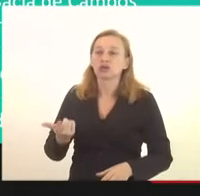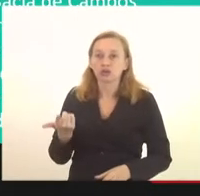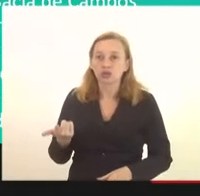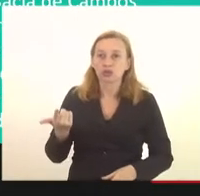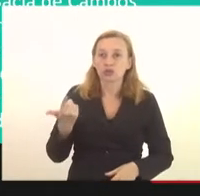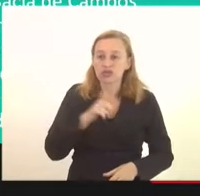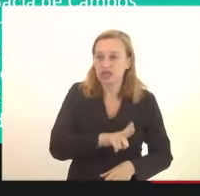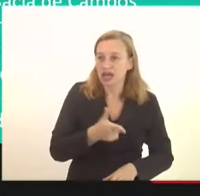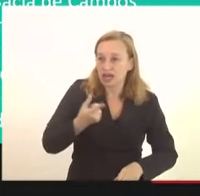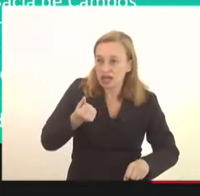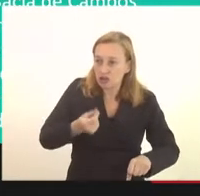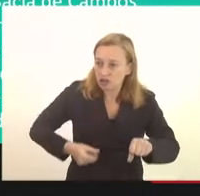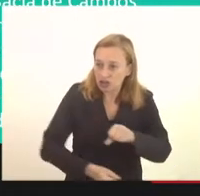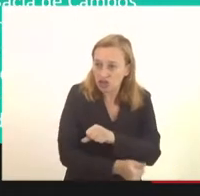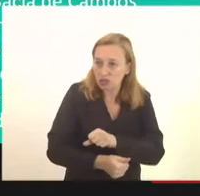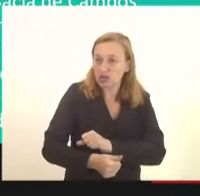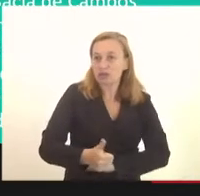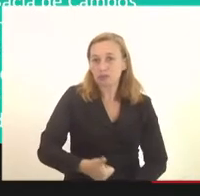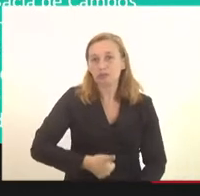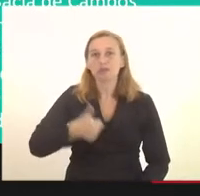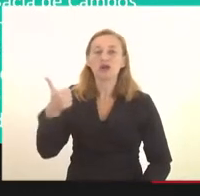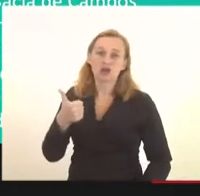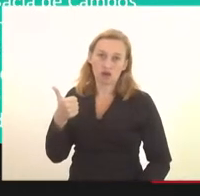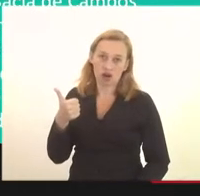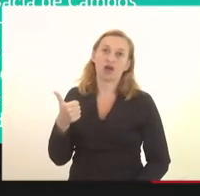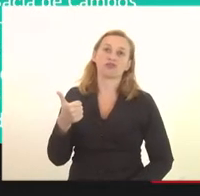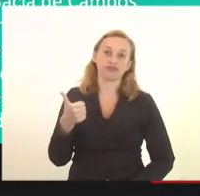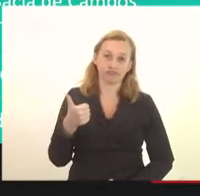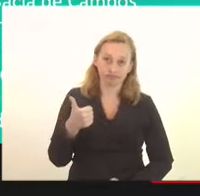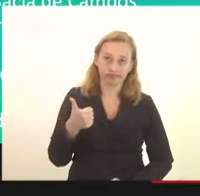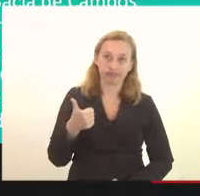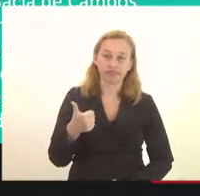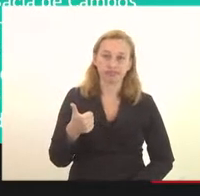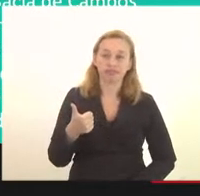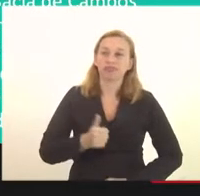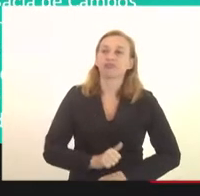fez, e esse investimento que você fez começa a gerar